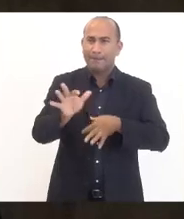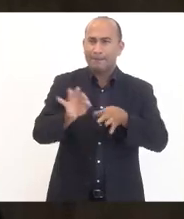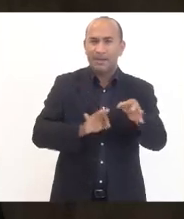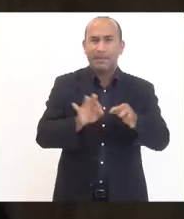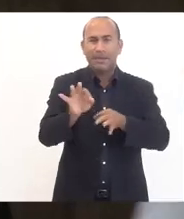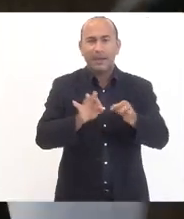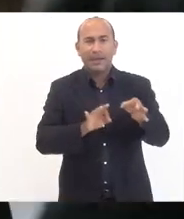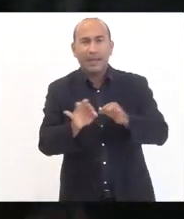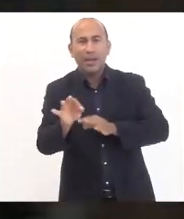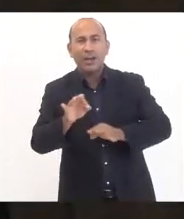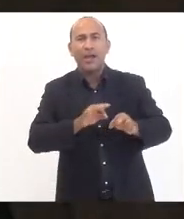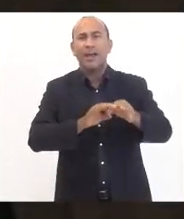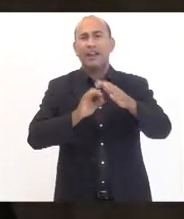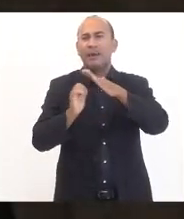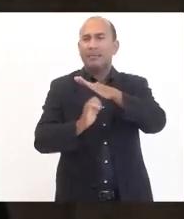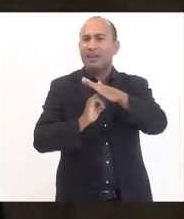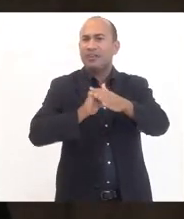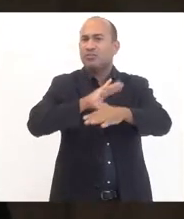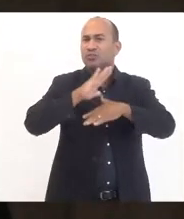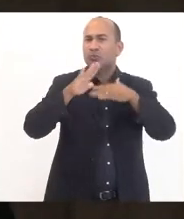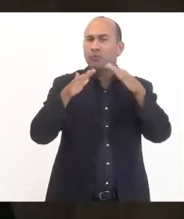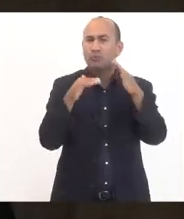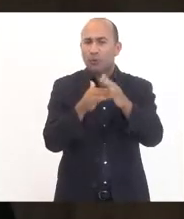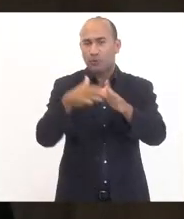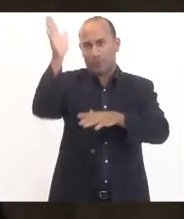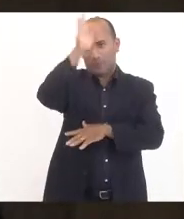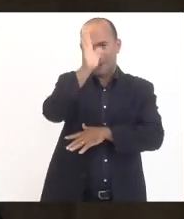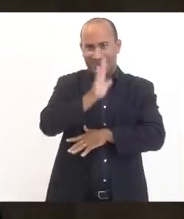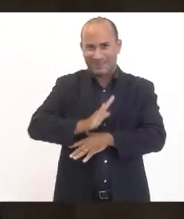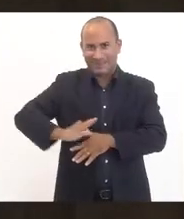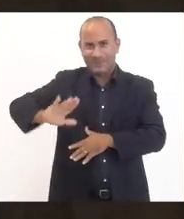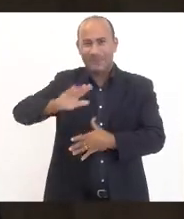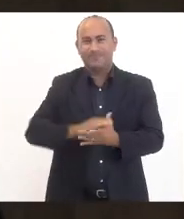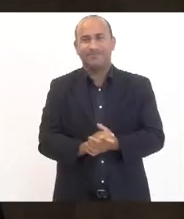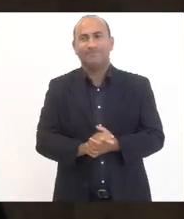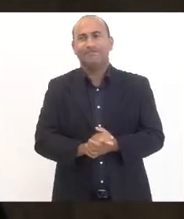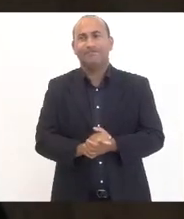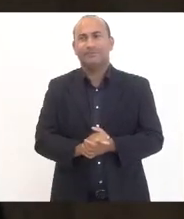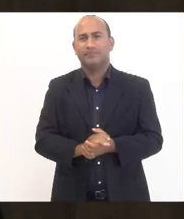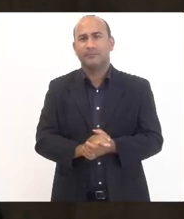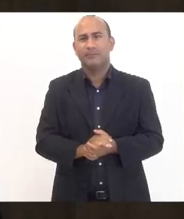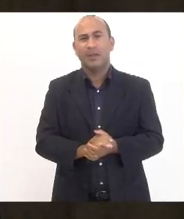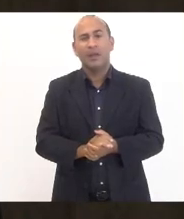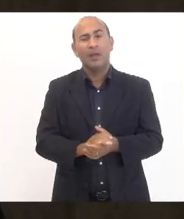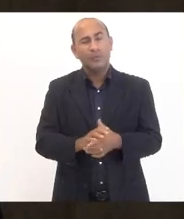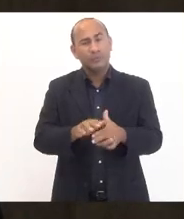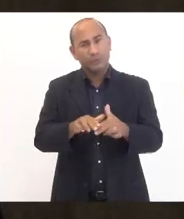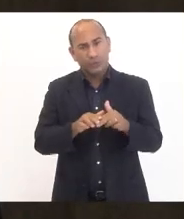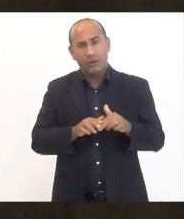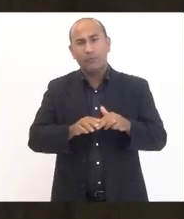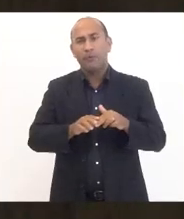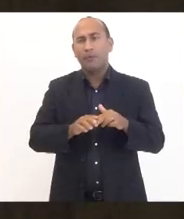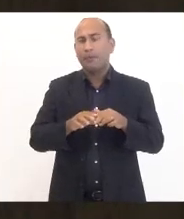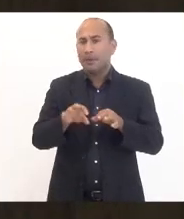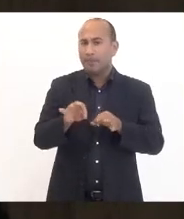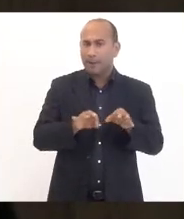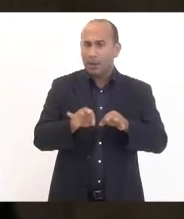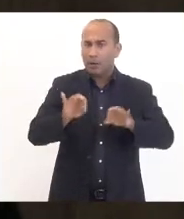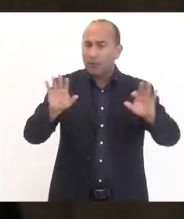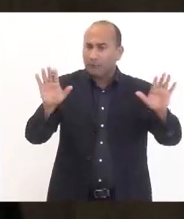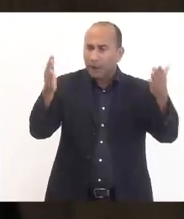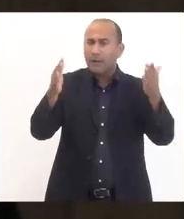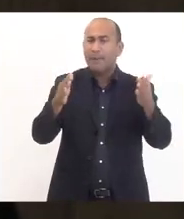de todo e apreciadores de todo o Brasil. Então, o curador do evento pediu que convidasse